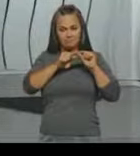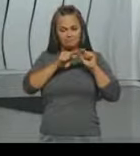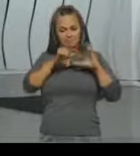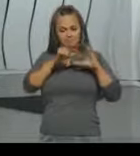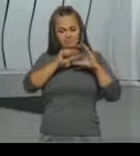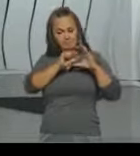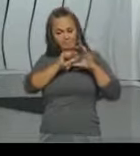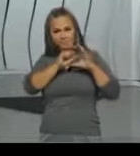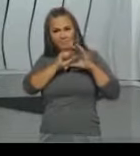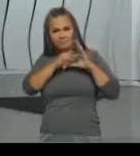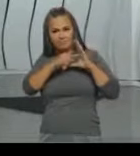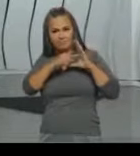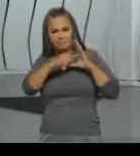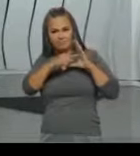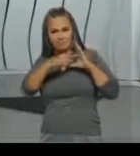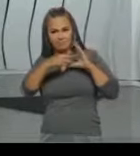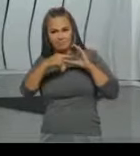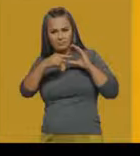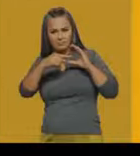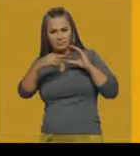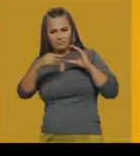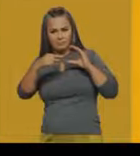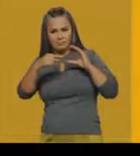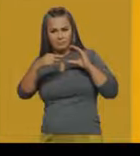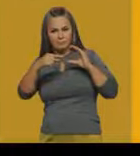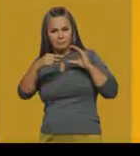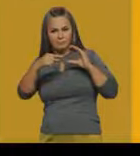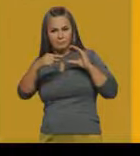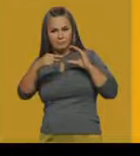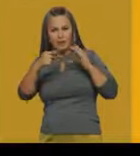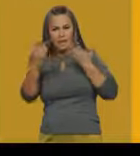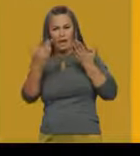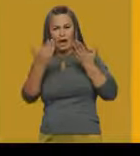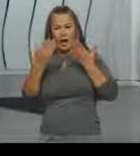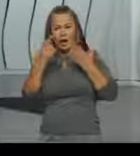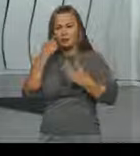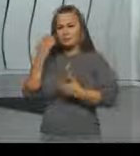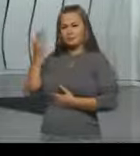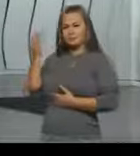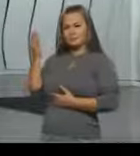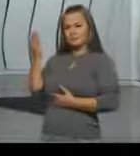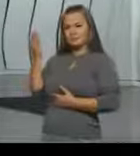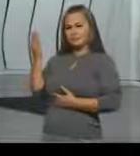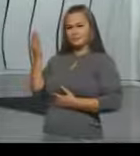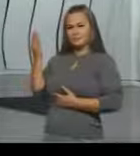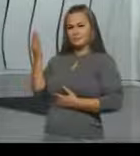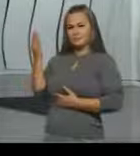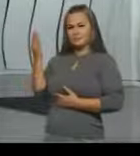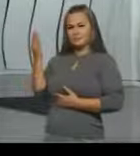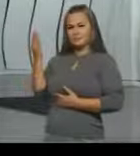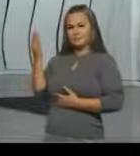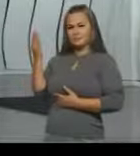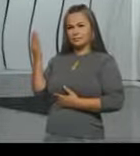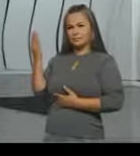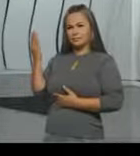Vamos apagar aqui. Olha só. Agora ficou torto demais, né? Meu Deus do